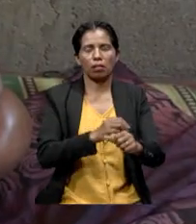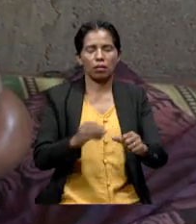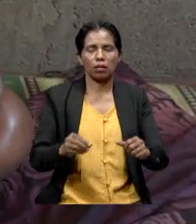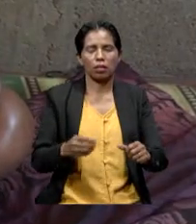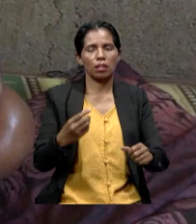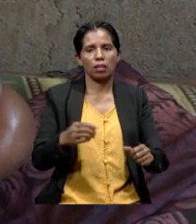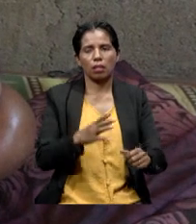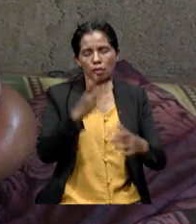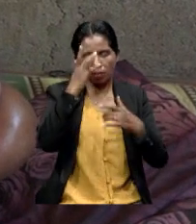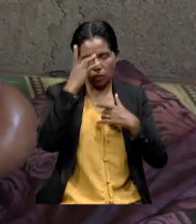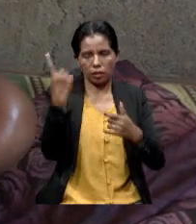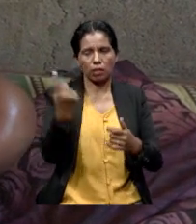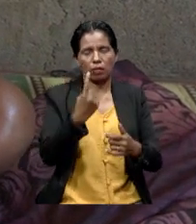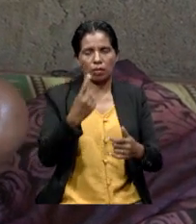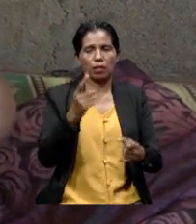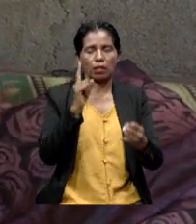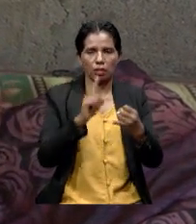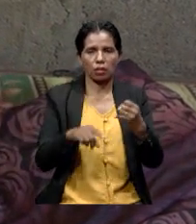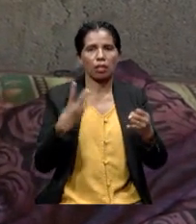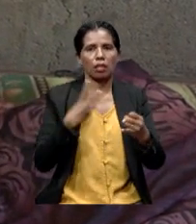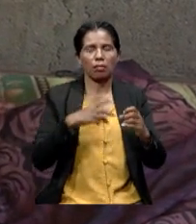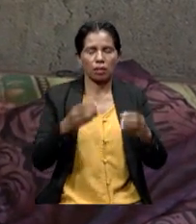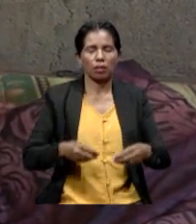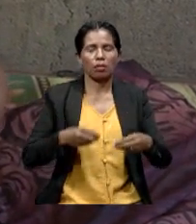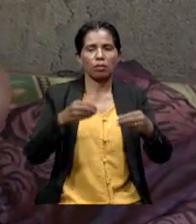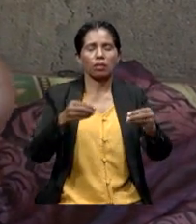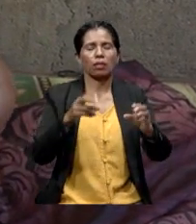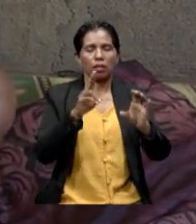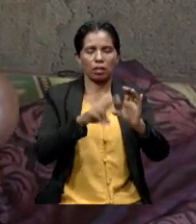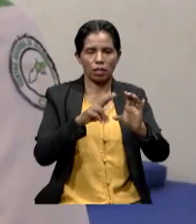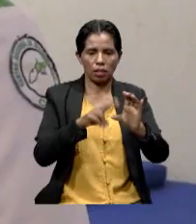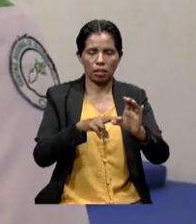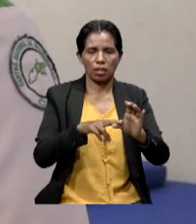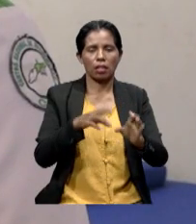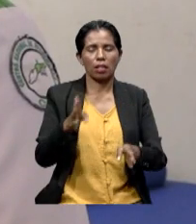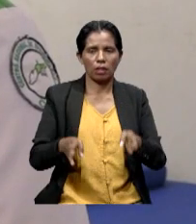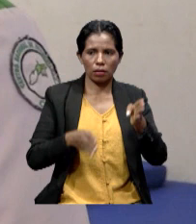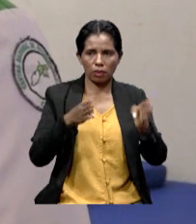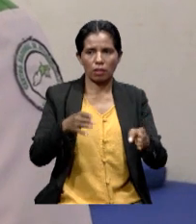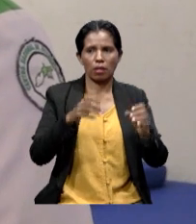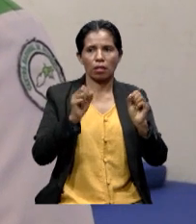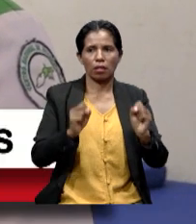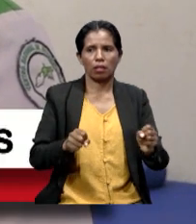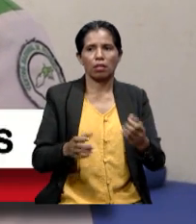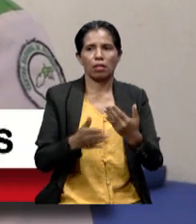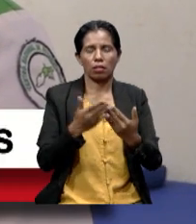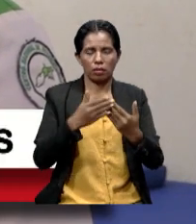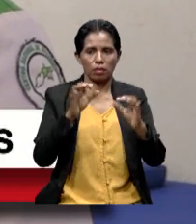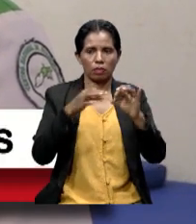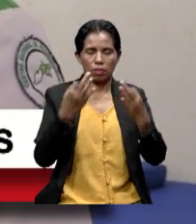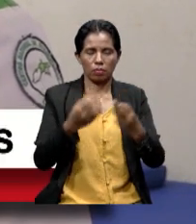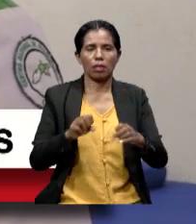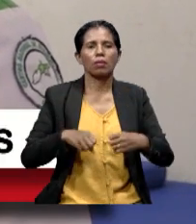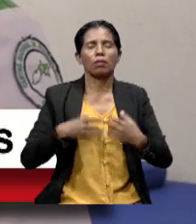na fatin. E cus lima kami tem que fornecimento kader deroda. Para nia bele, ha fácil ba família o insa